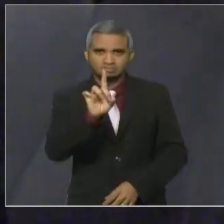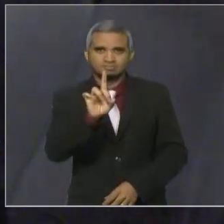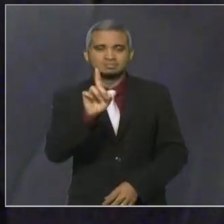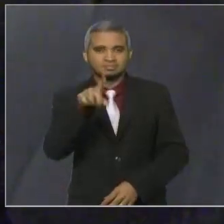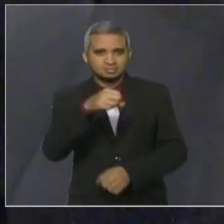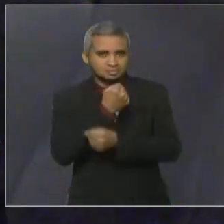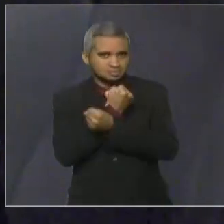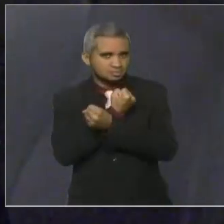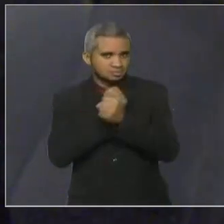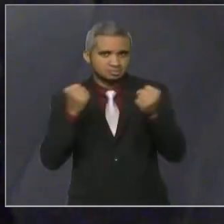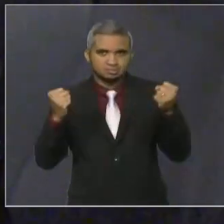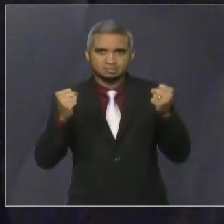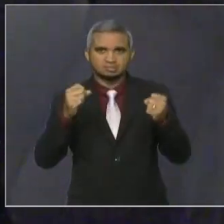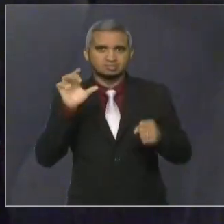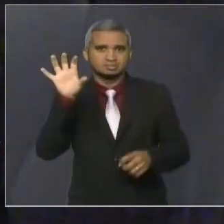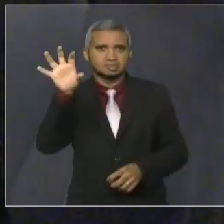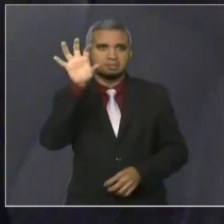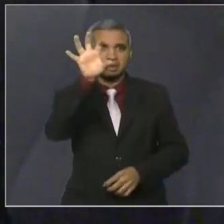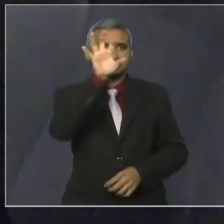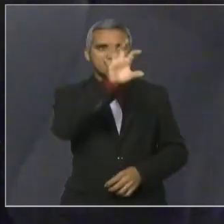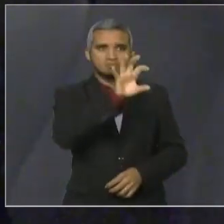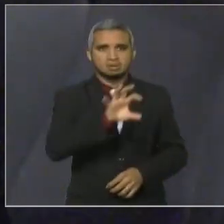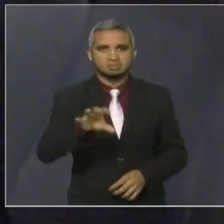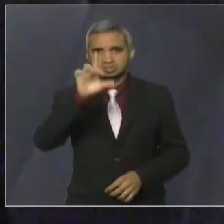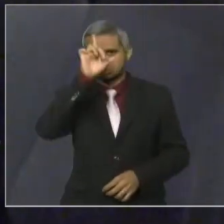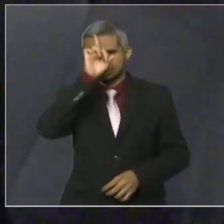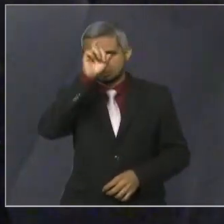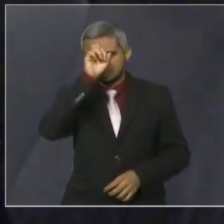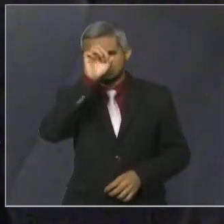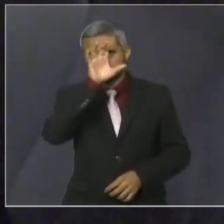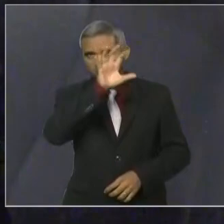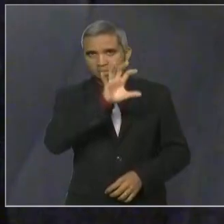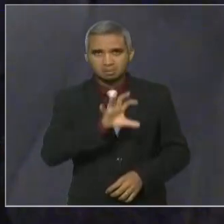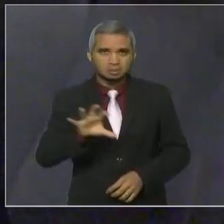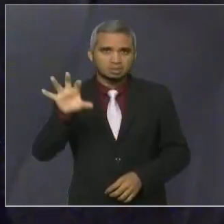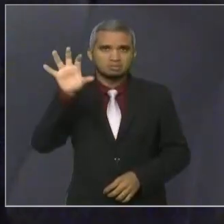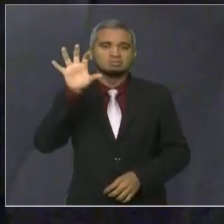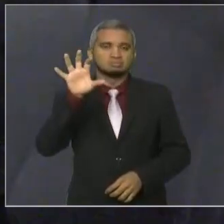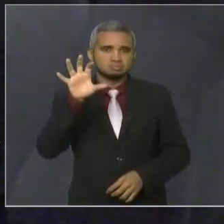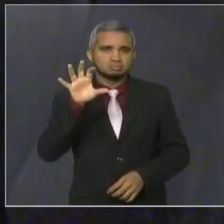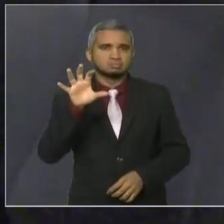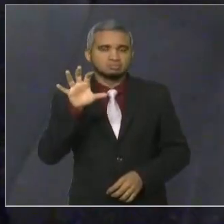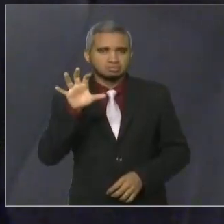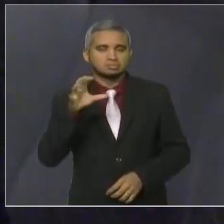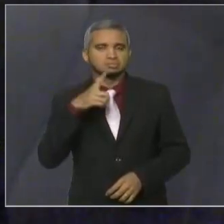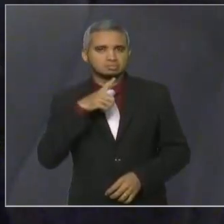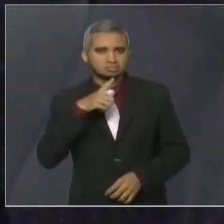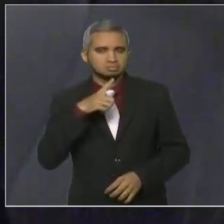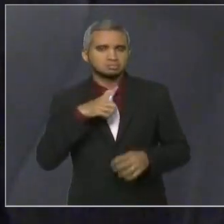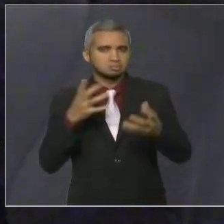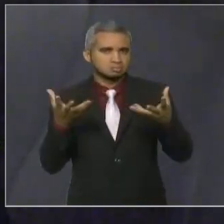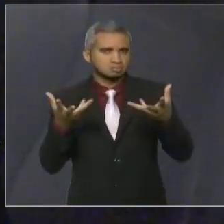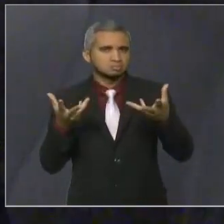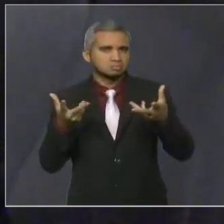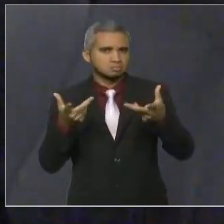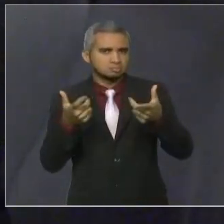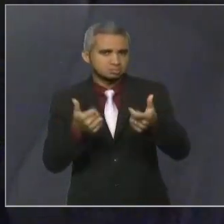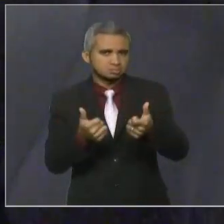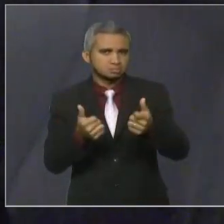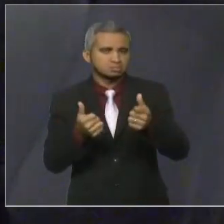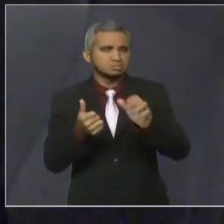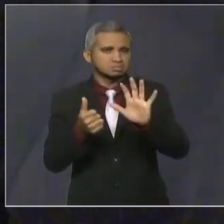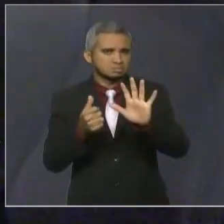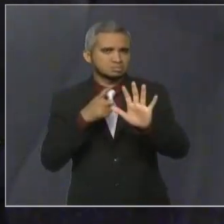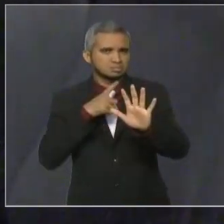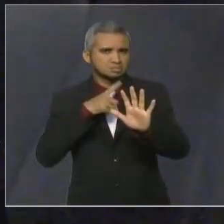grande, uma rede importante, que tem feito e cumprido a sua função social, apesar das